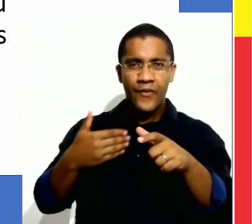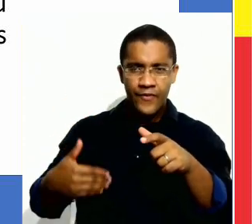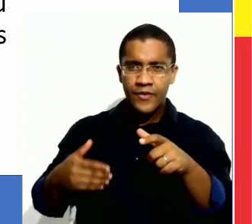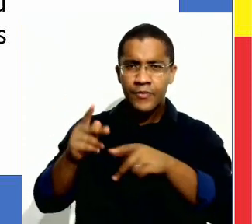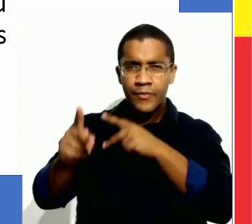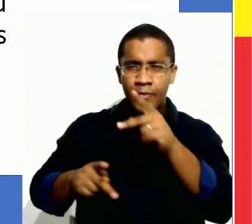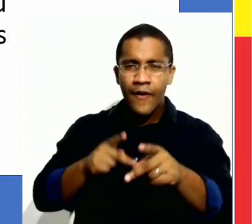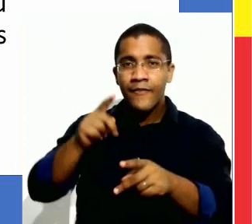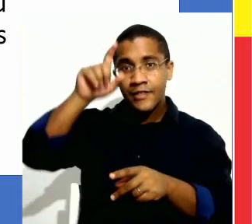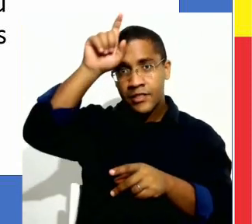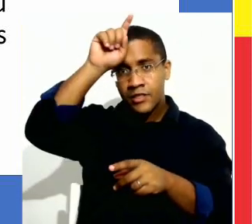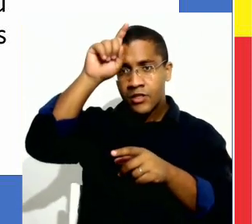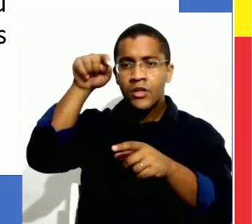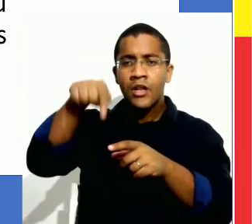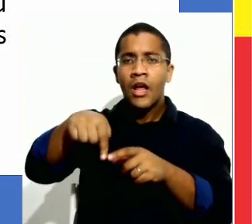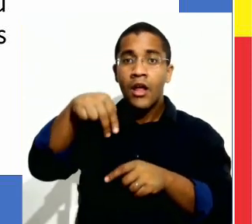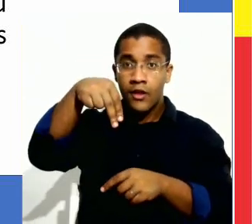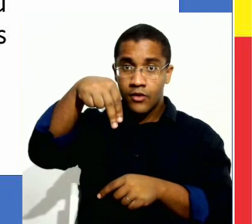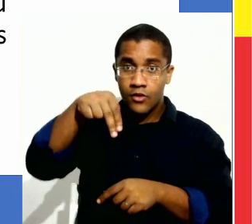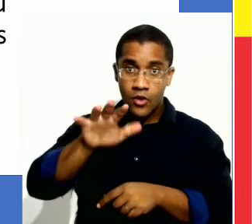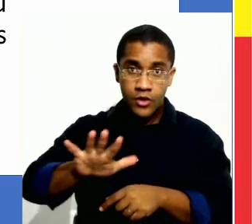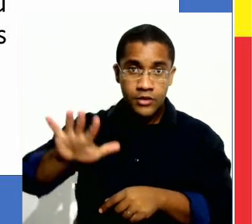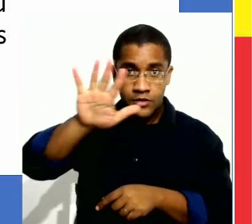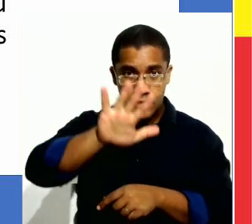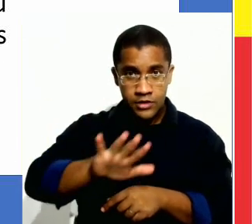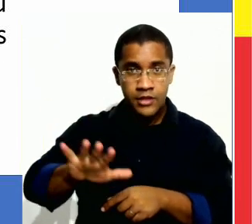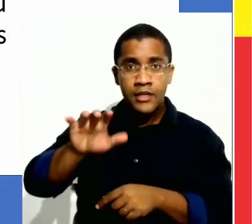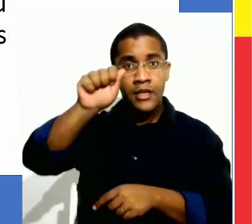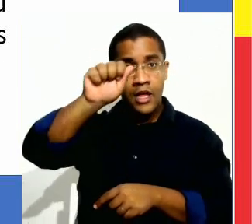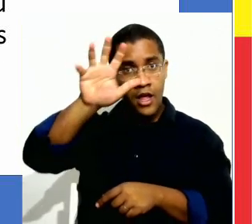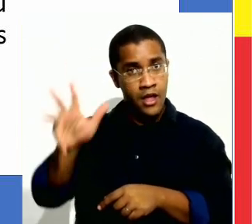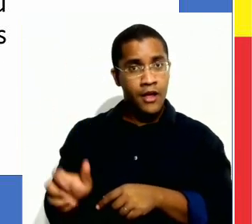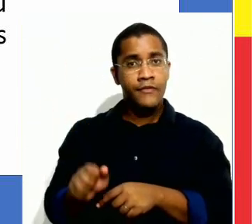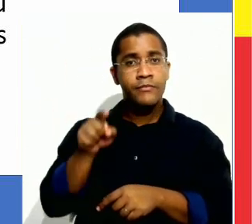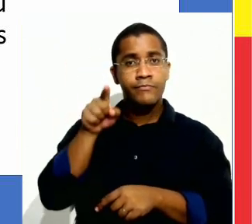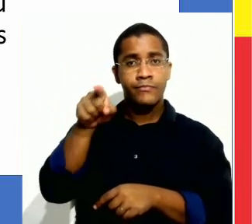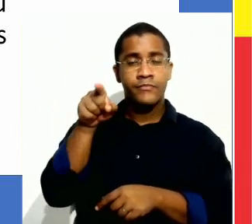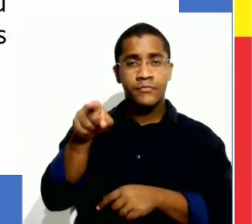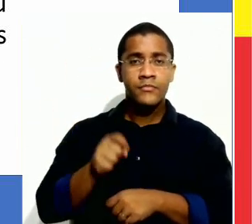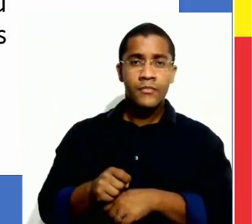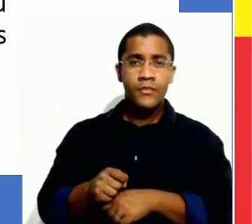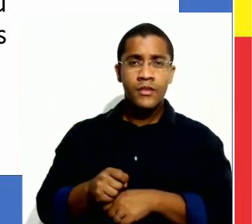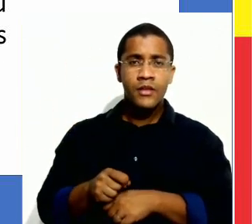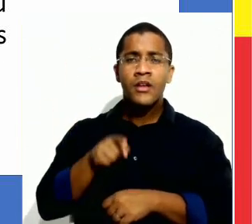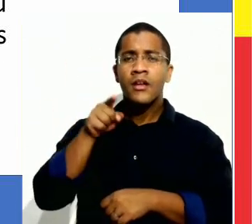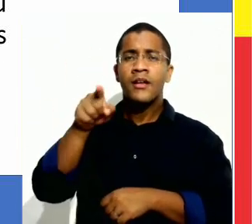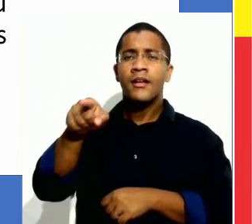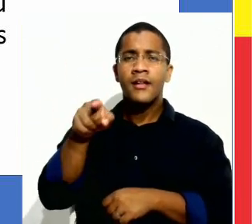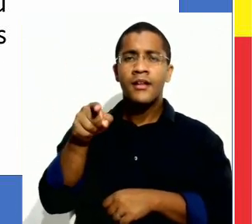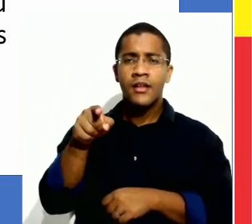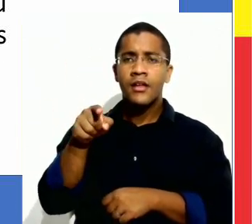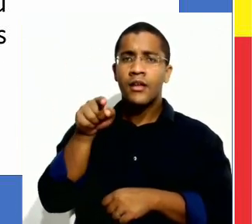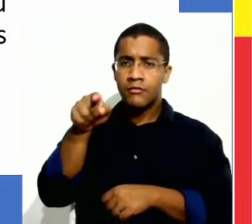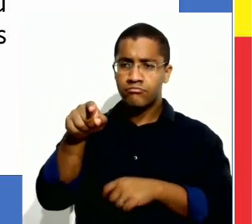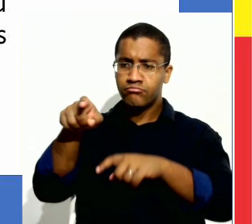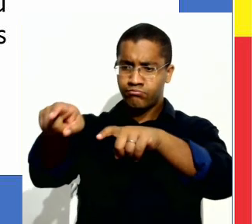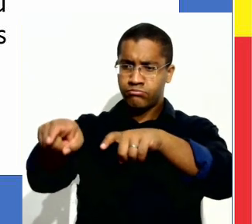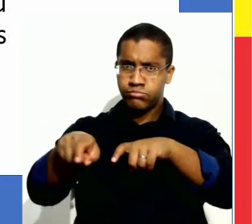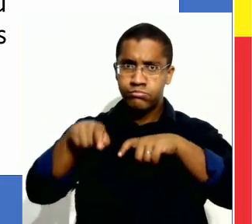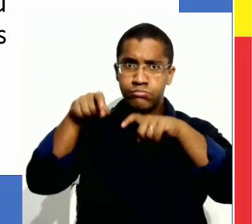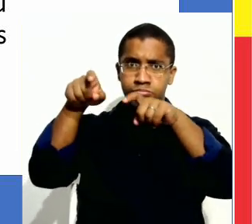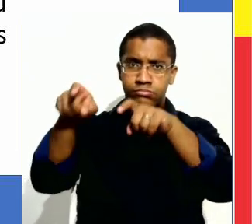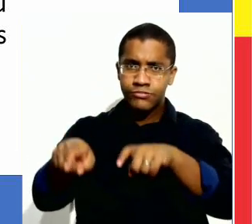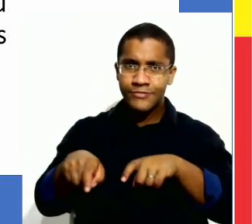se desenvolveu no Nordeste da África, em uma região conhecida como Crescente